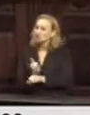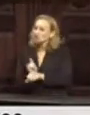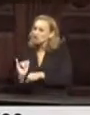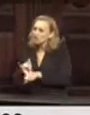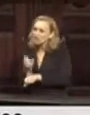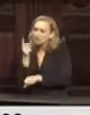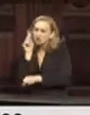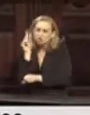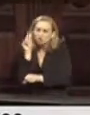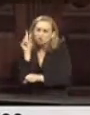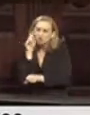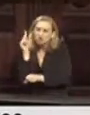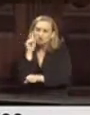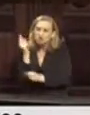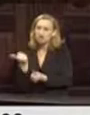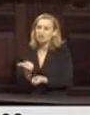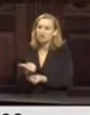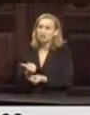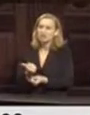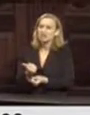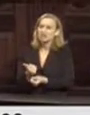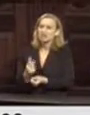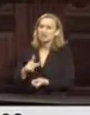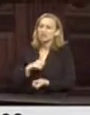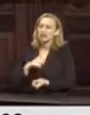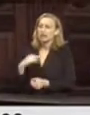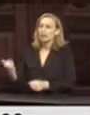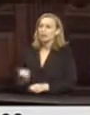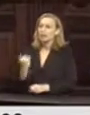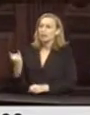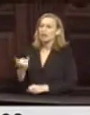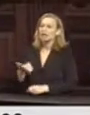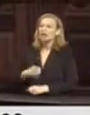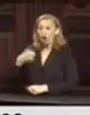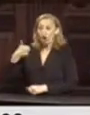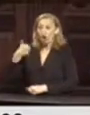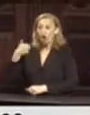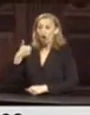detém a melhor e mais aparelhada,